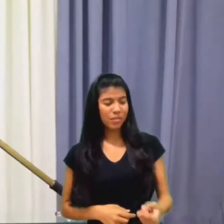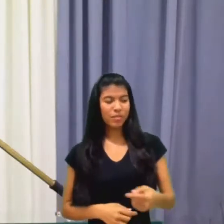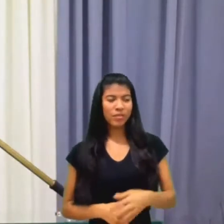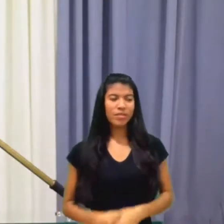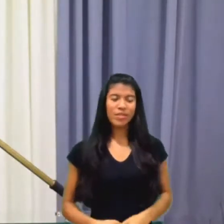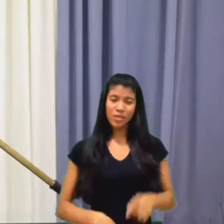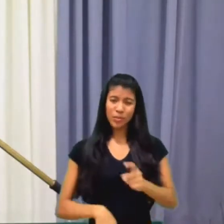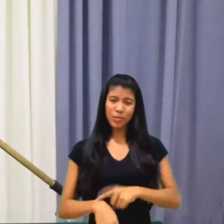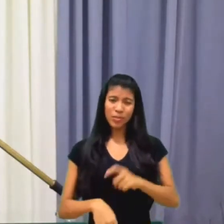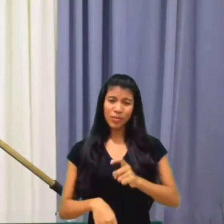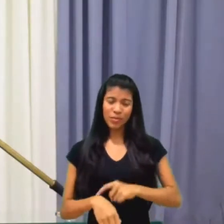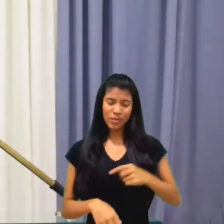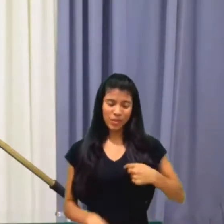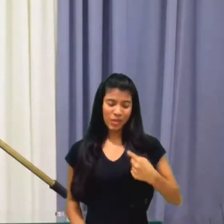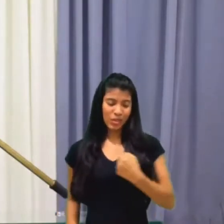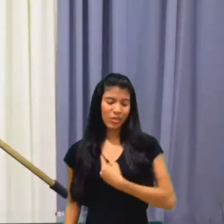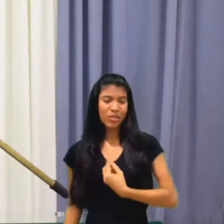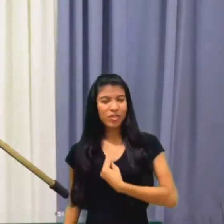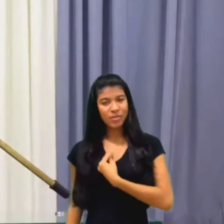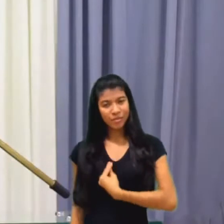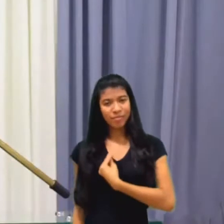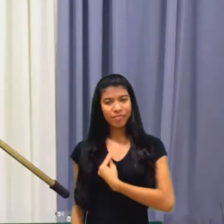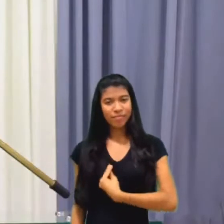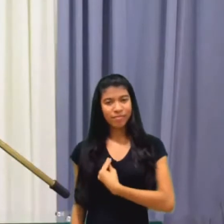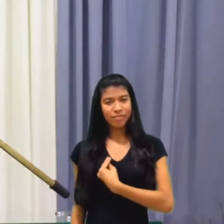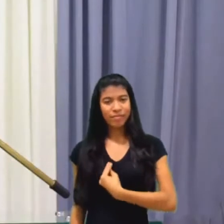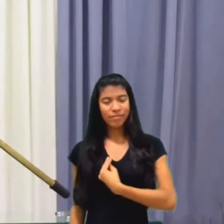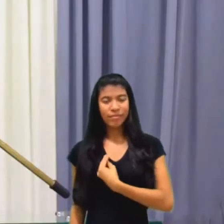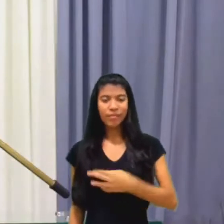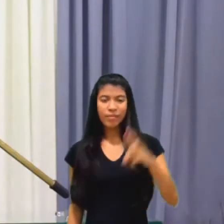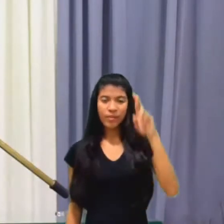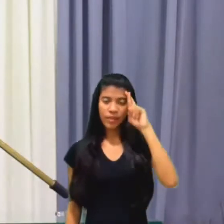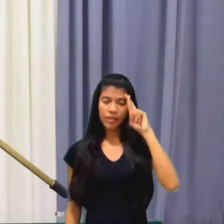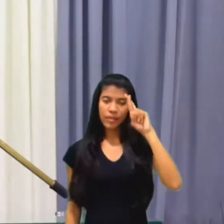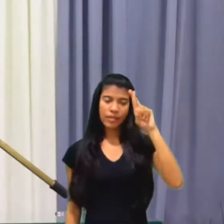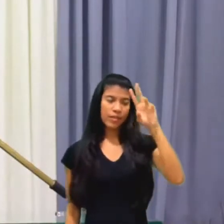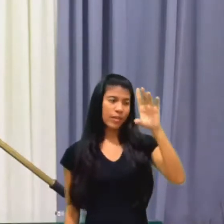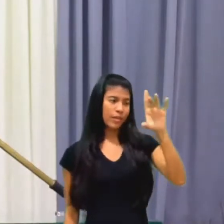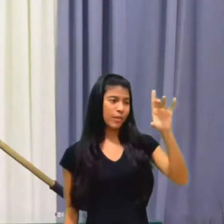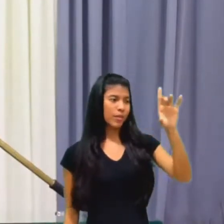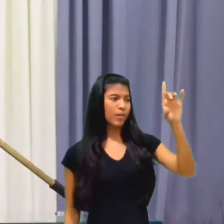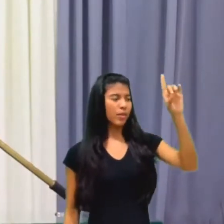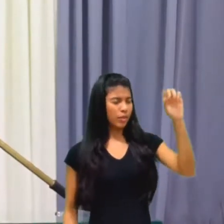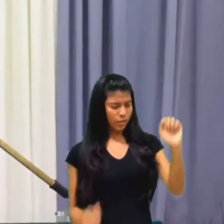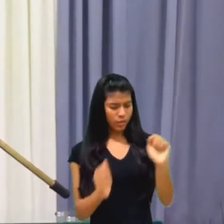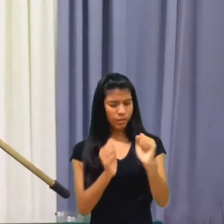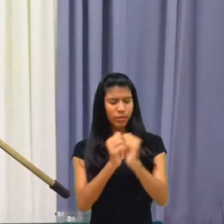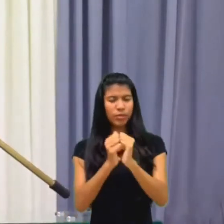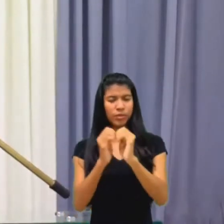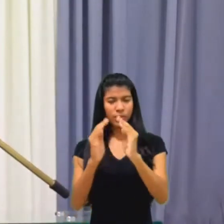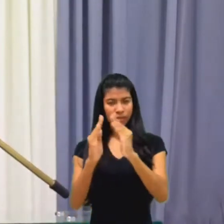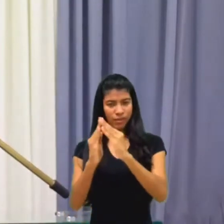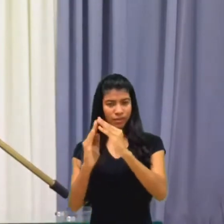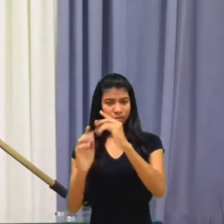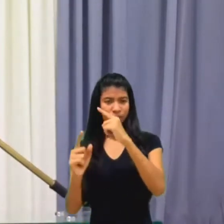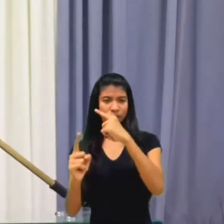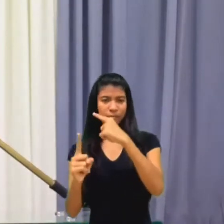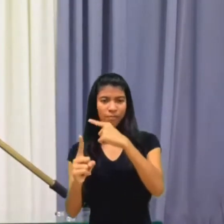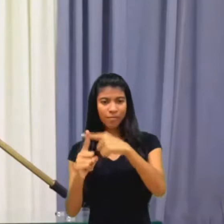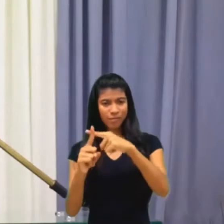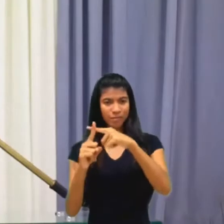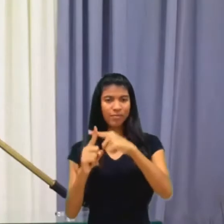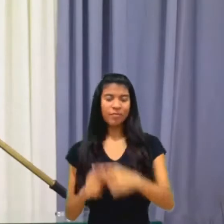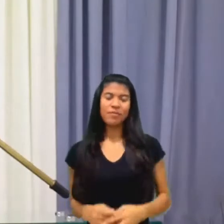estamos vivendo, nesses dias, o Senhor Deus estará com a sua igreja mais avivada do que